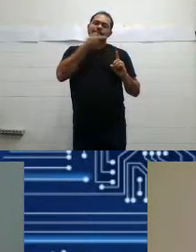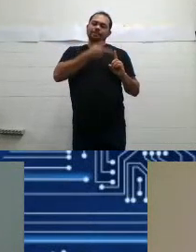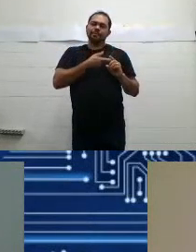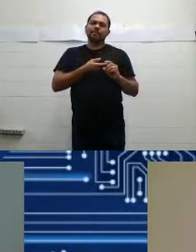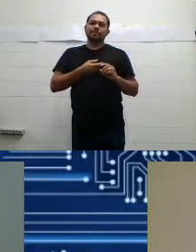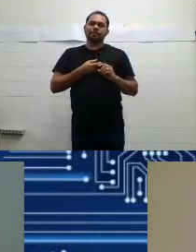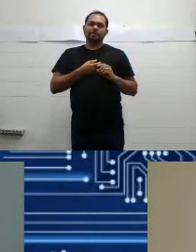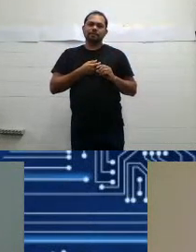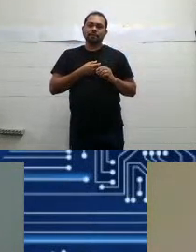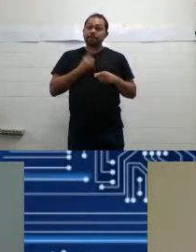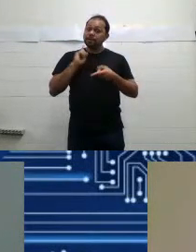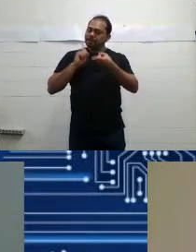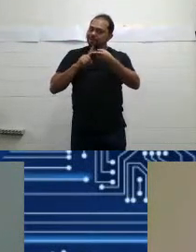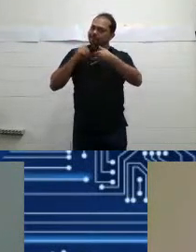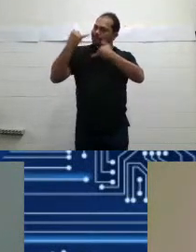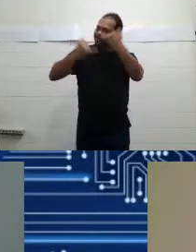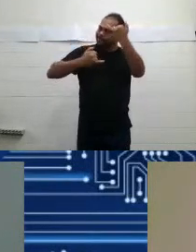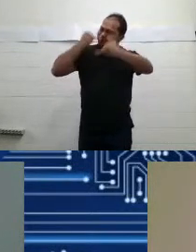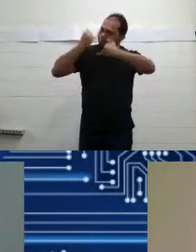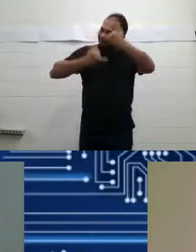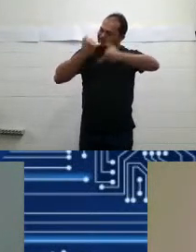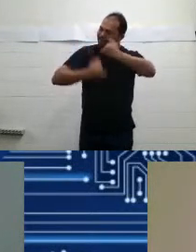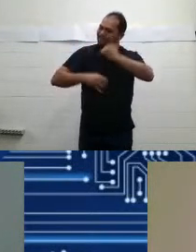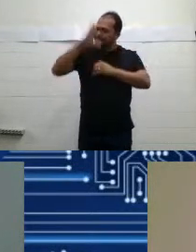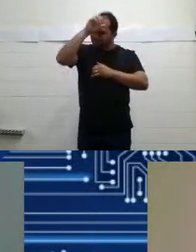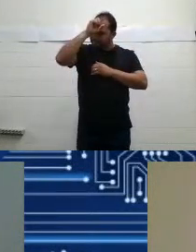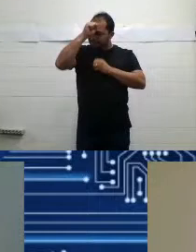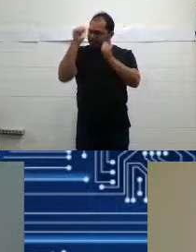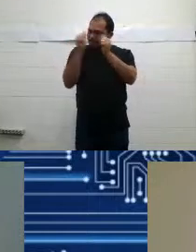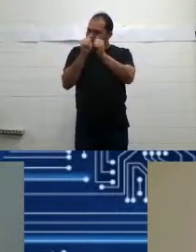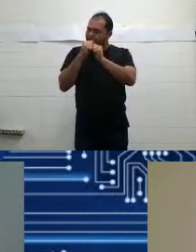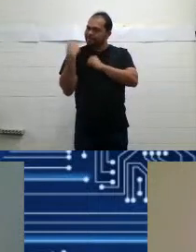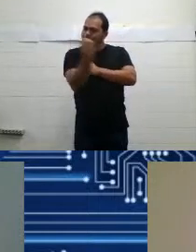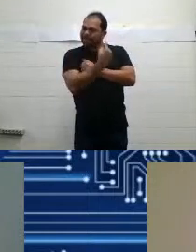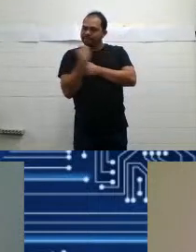o game, aprender com a gente.